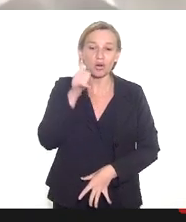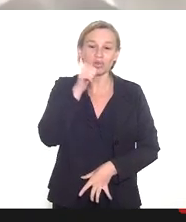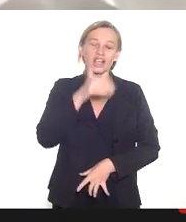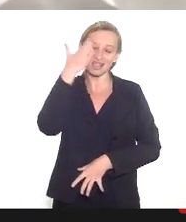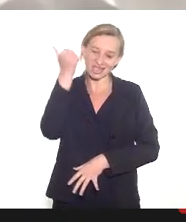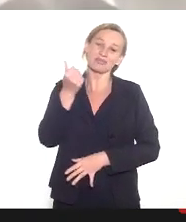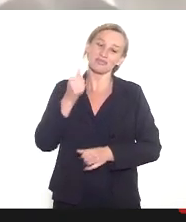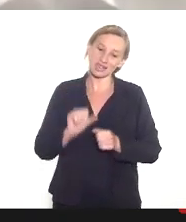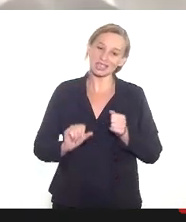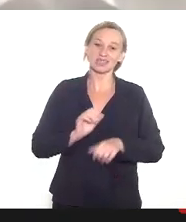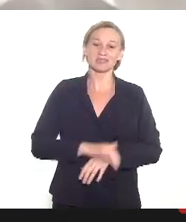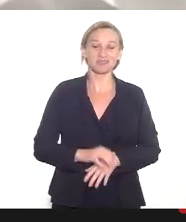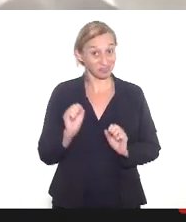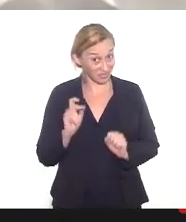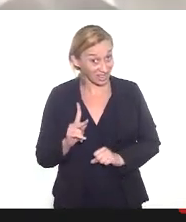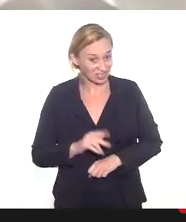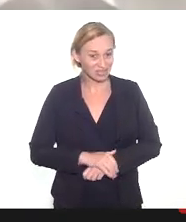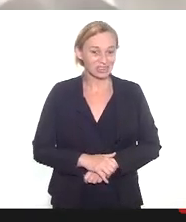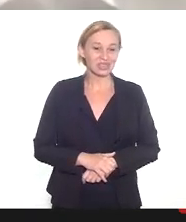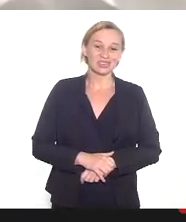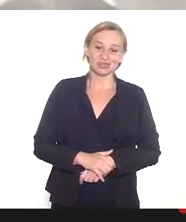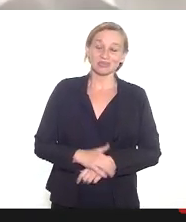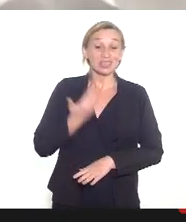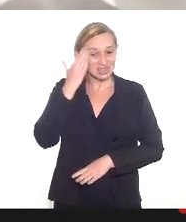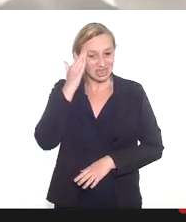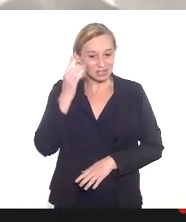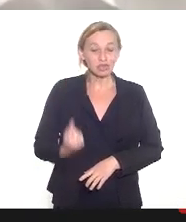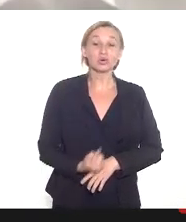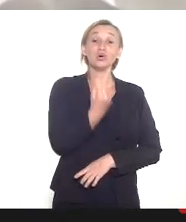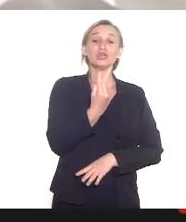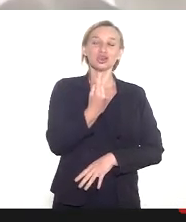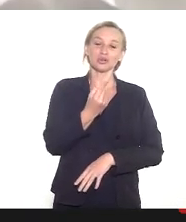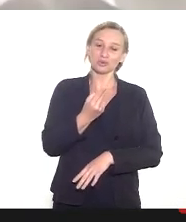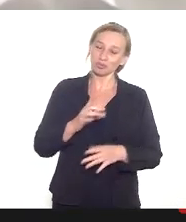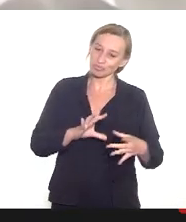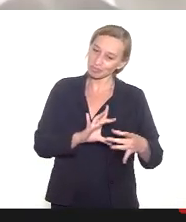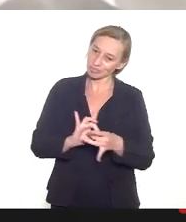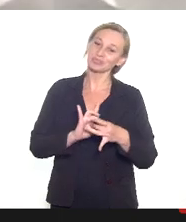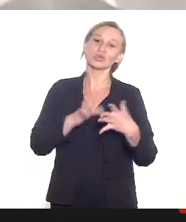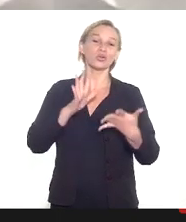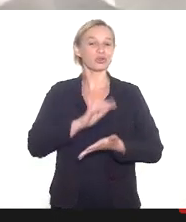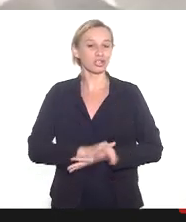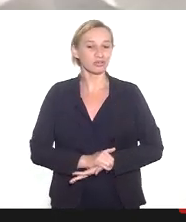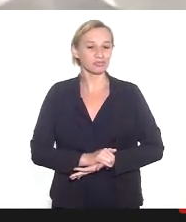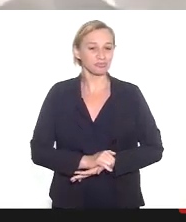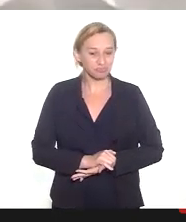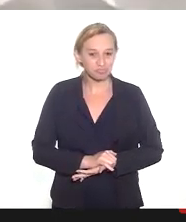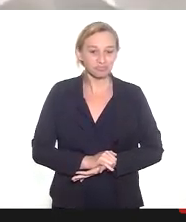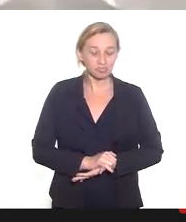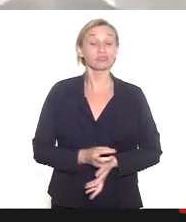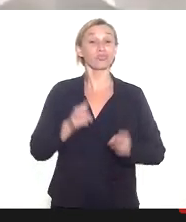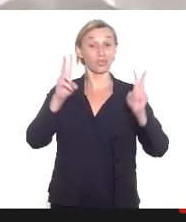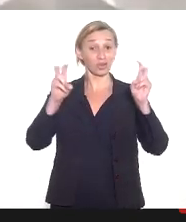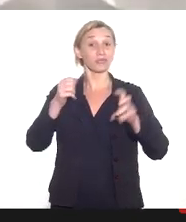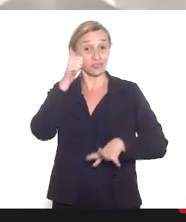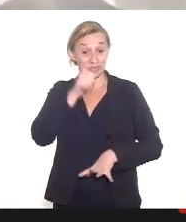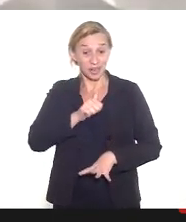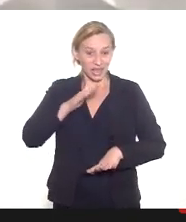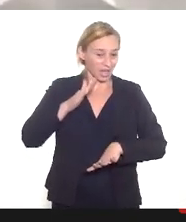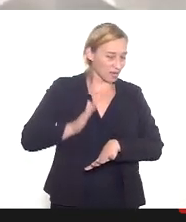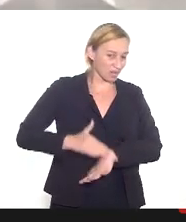mulheres sabem fazer né nesse entendimento sopa de alho onde o o tema Mulher